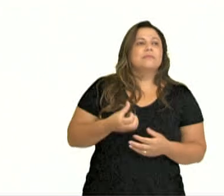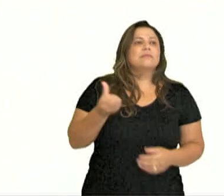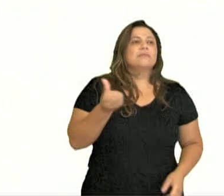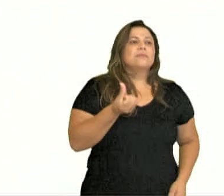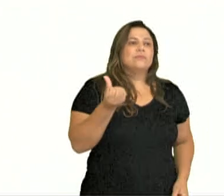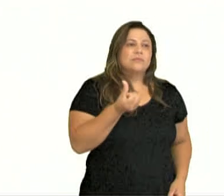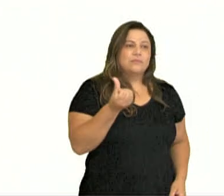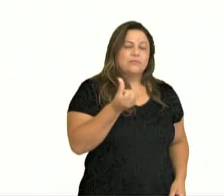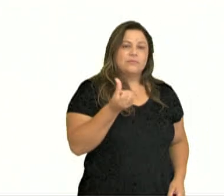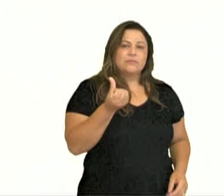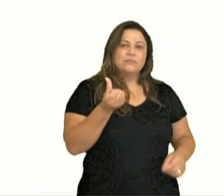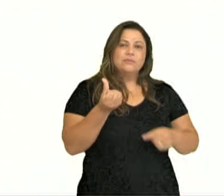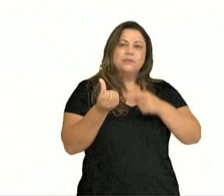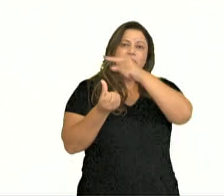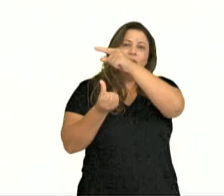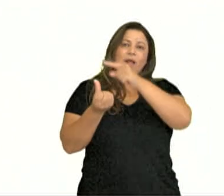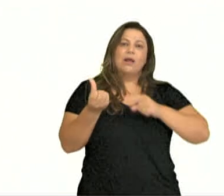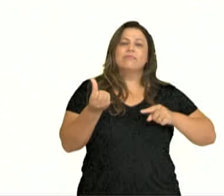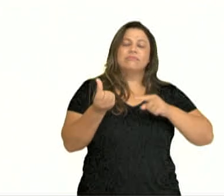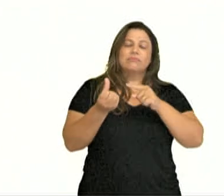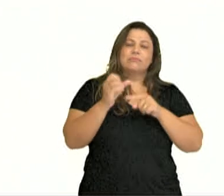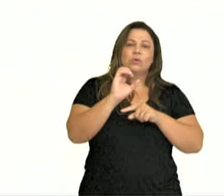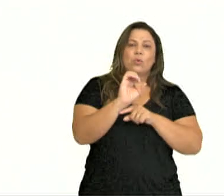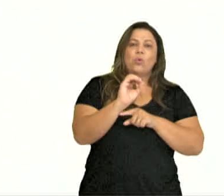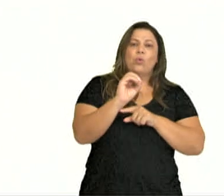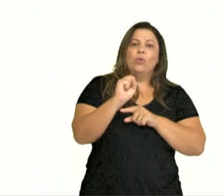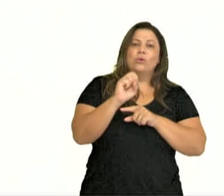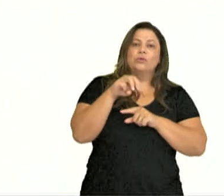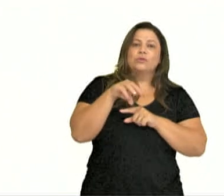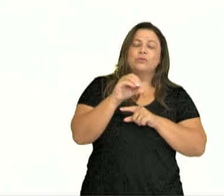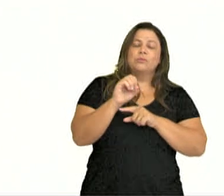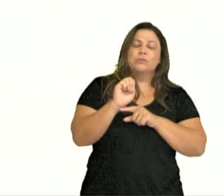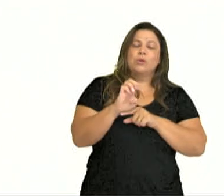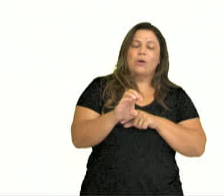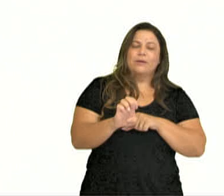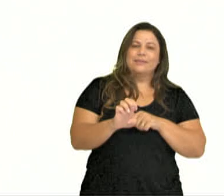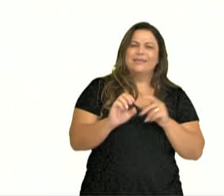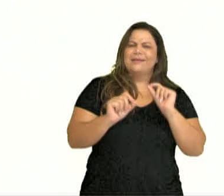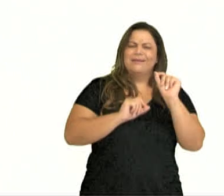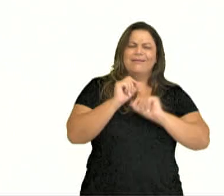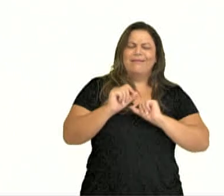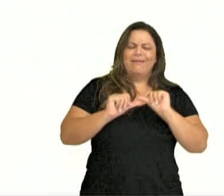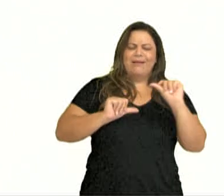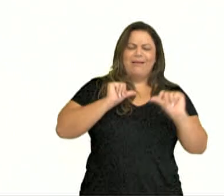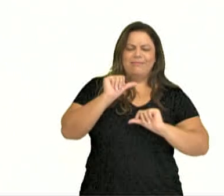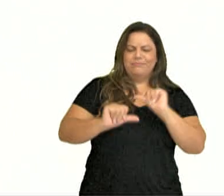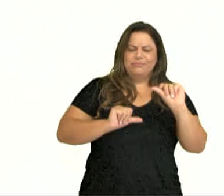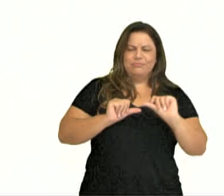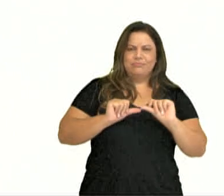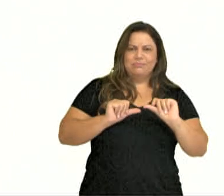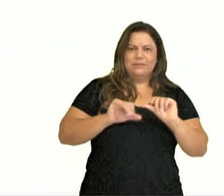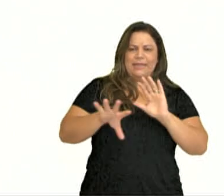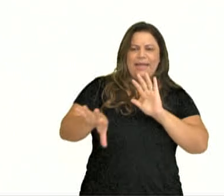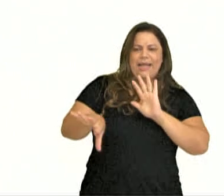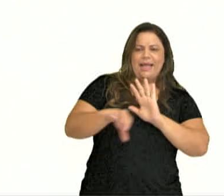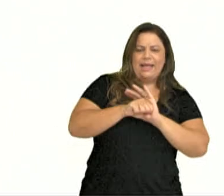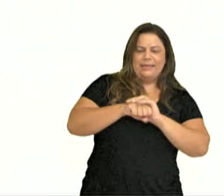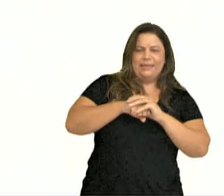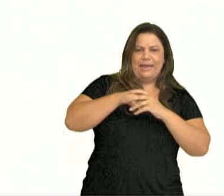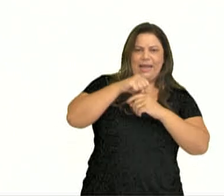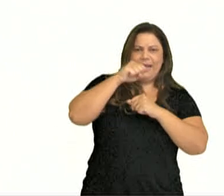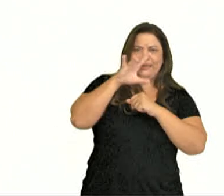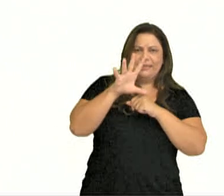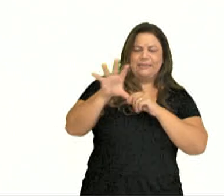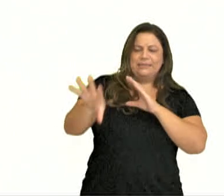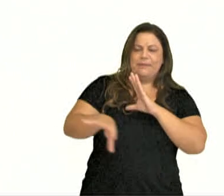contrátil. Ele está relacionado com a osmose, né, com a osmorregulação, então a entrada e saída de água, certo?